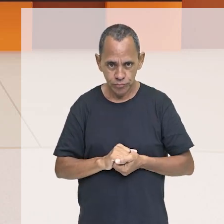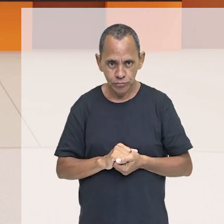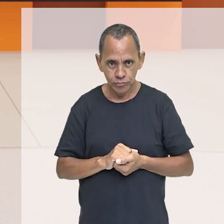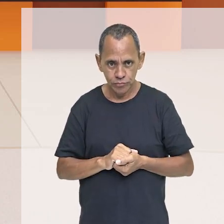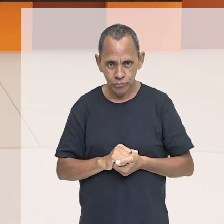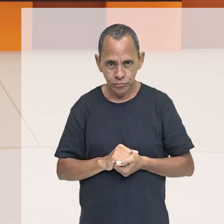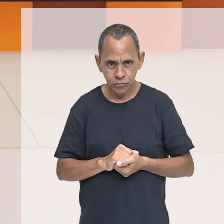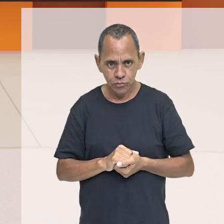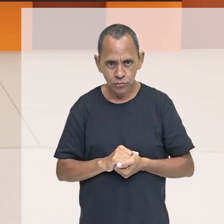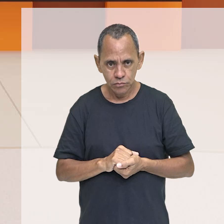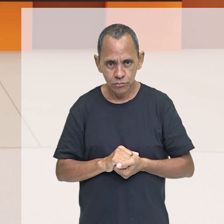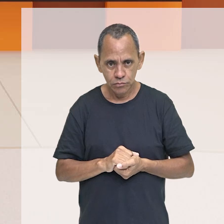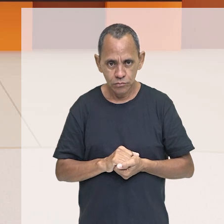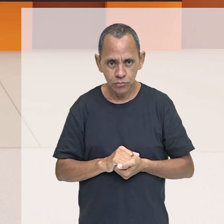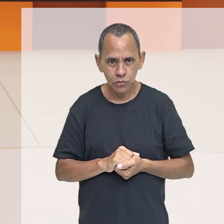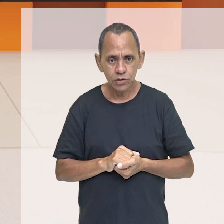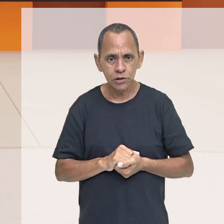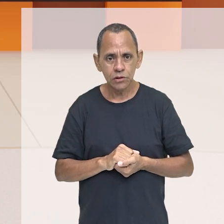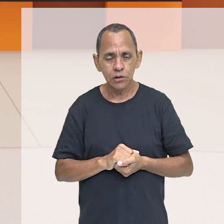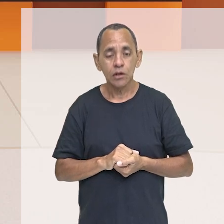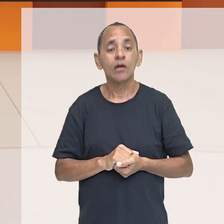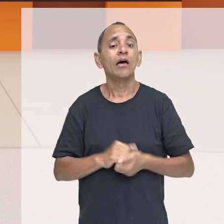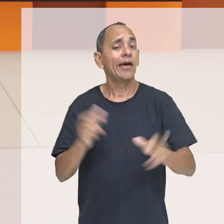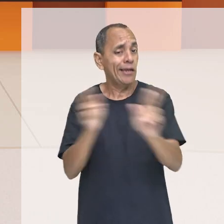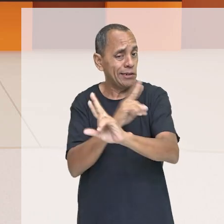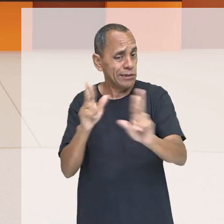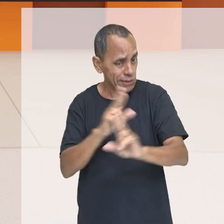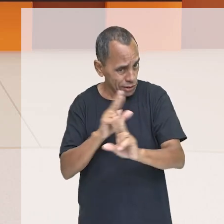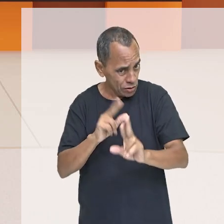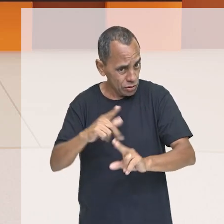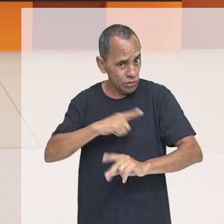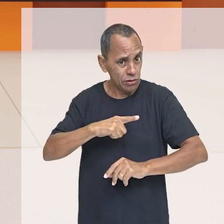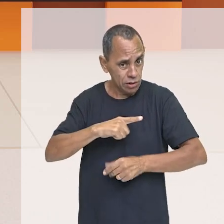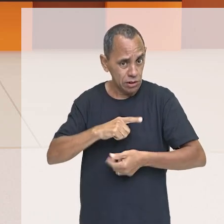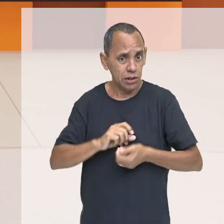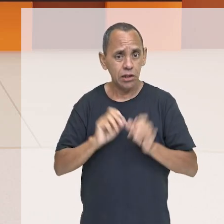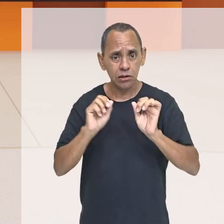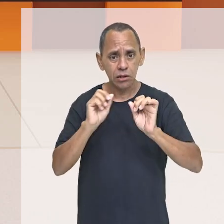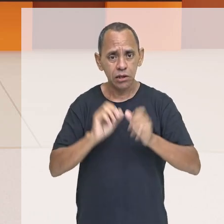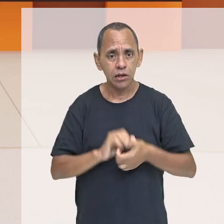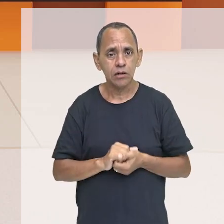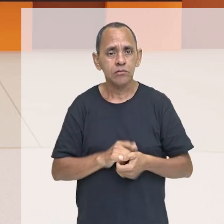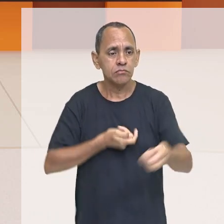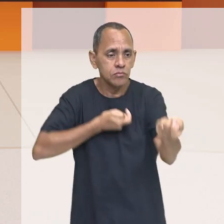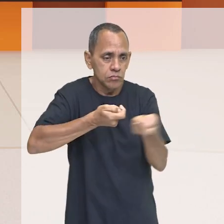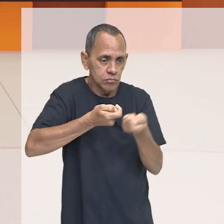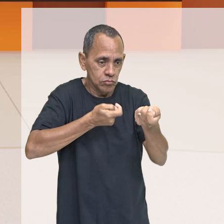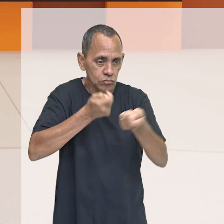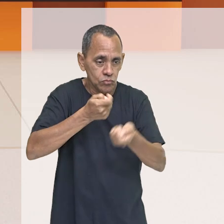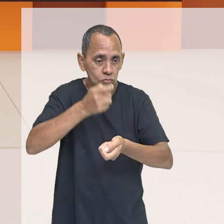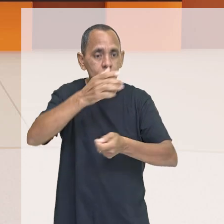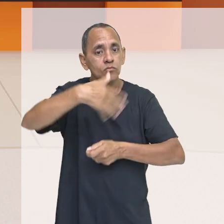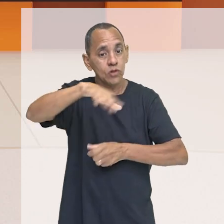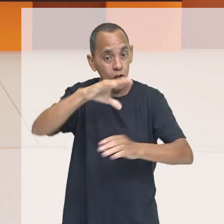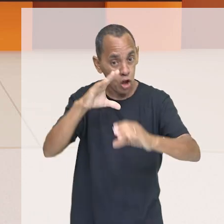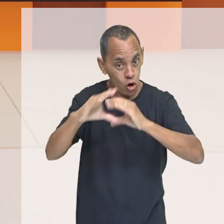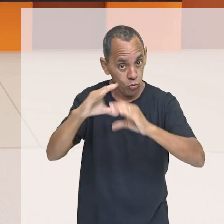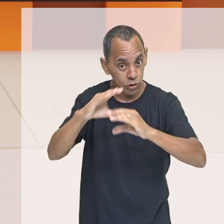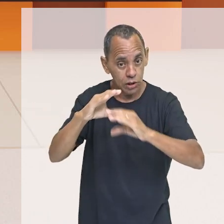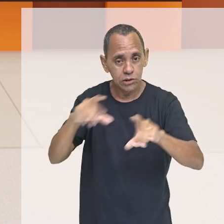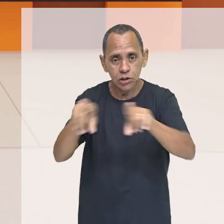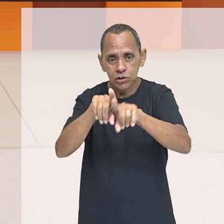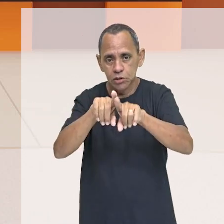é facilmente associado a este termo. Também o controle dos meios de comunicação